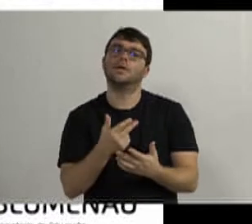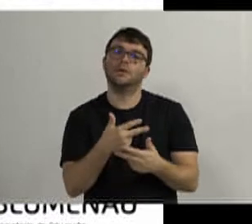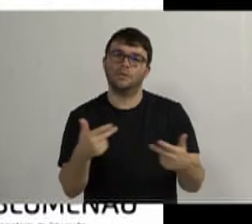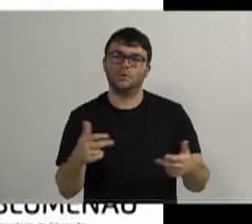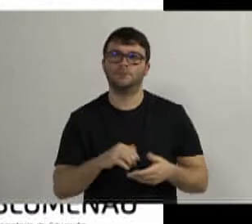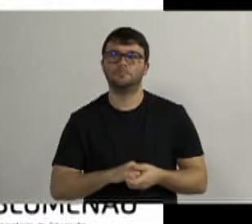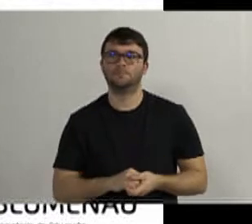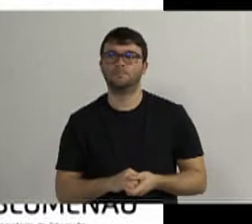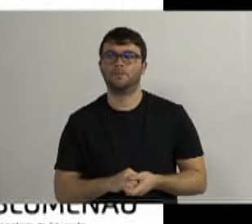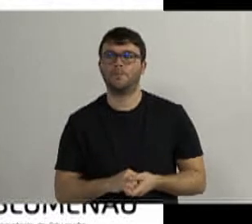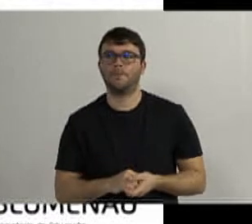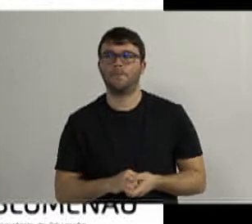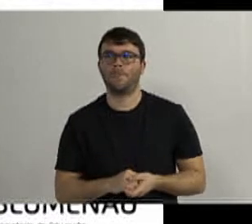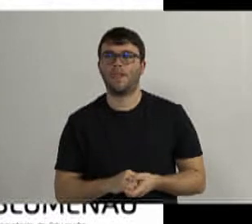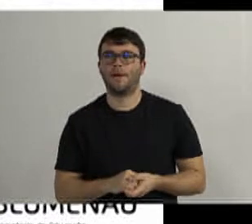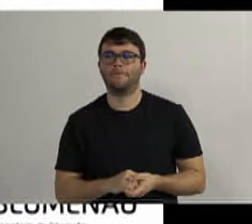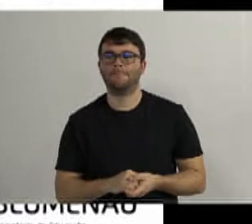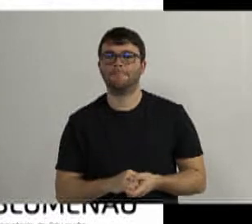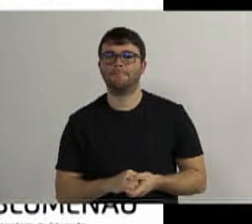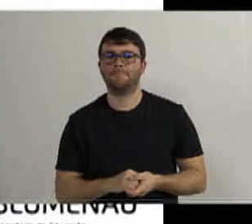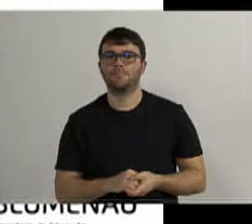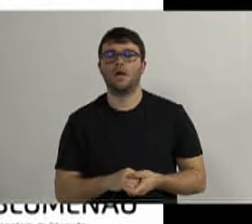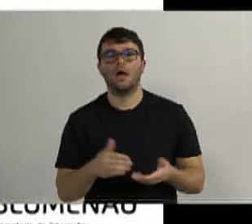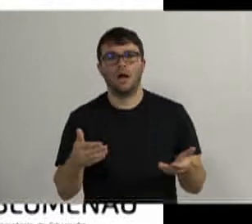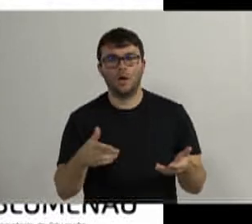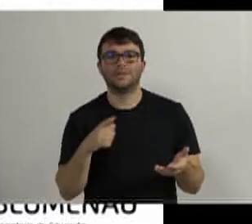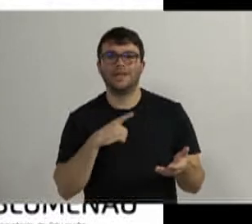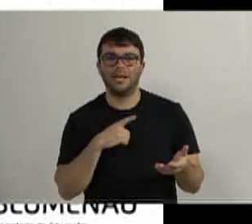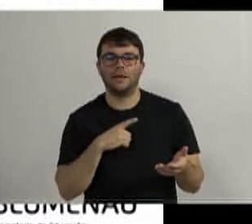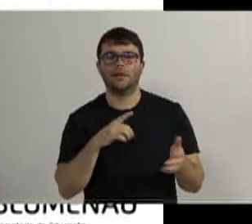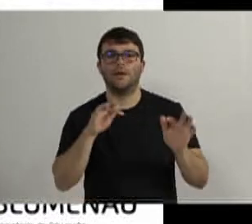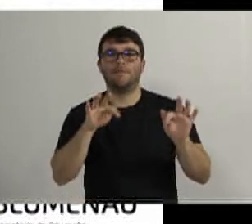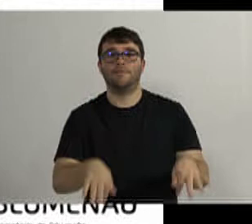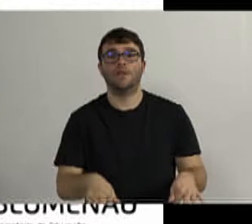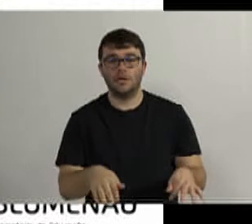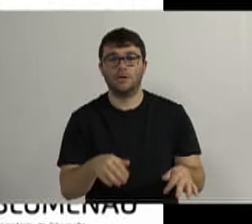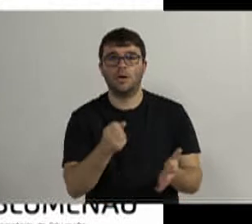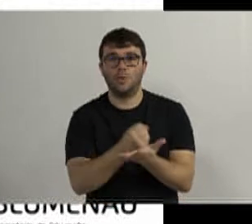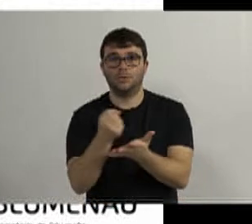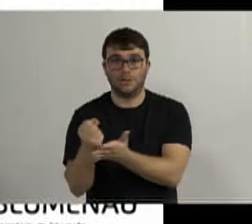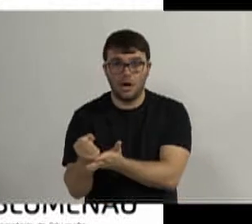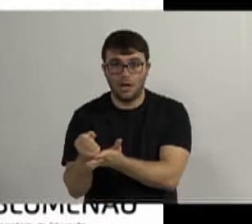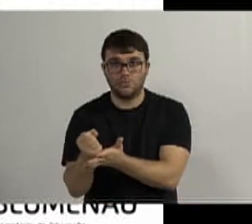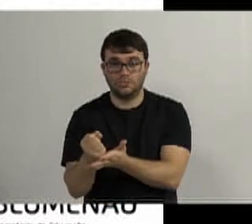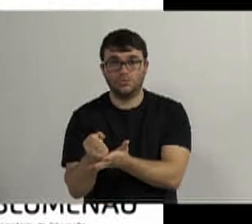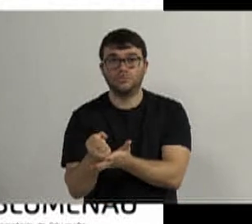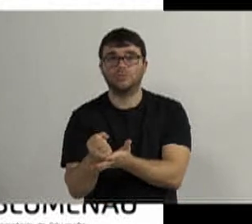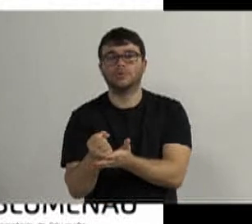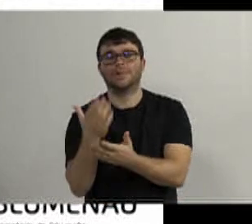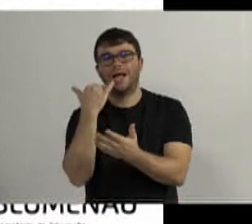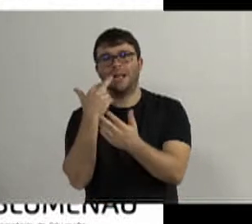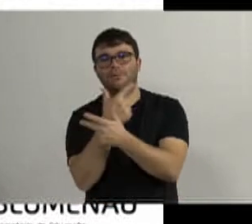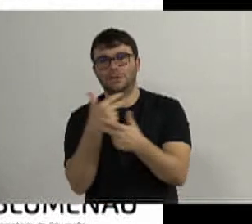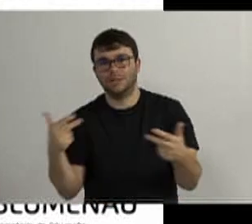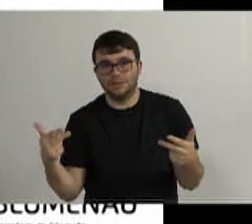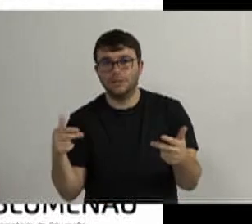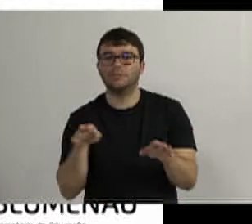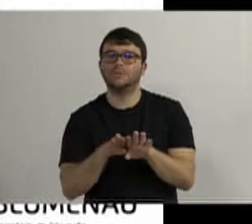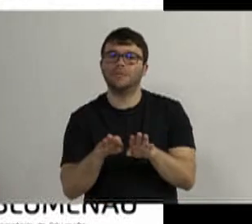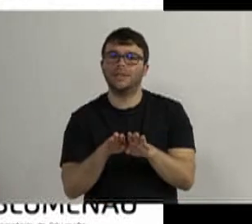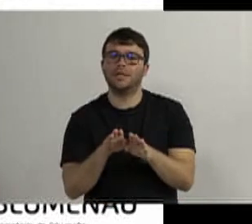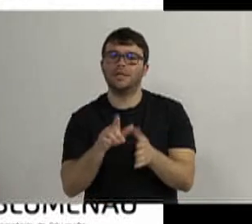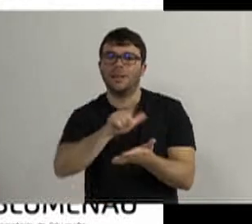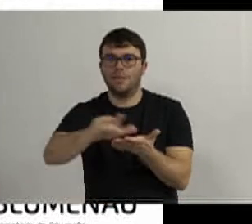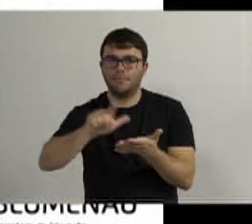a isso nós temos Esse período aí o vencimento dos principais contratos na parte de alimentação a parte de